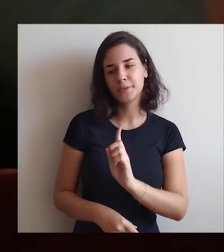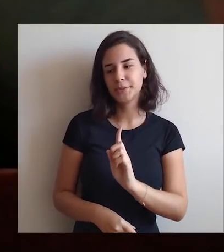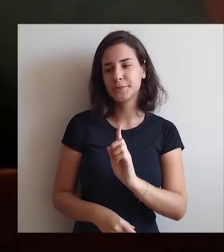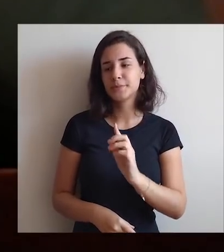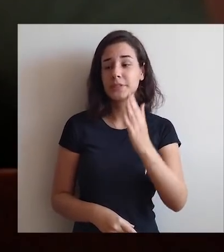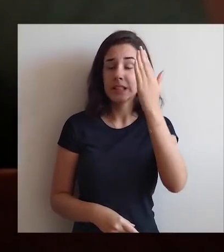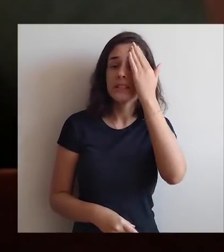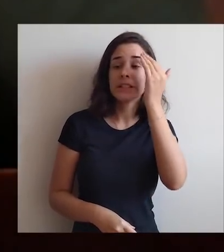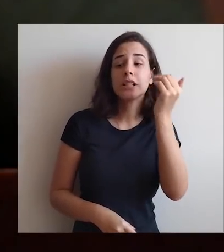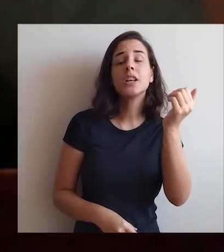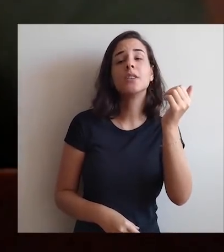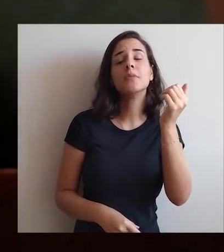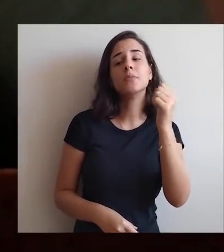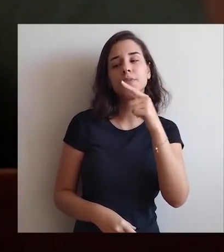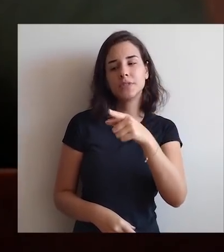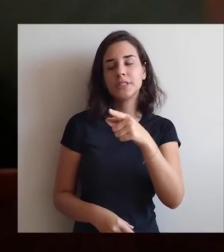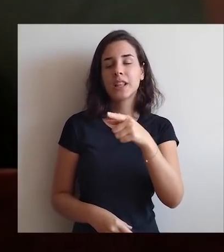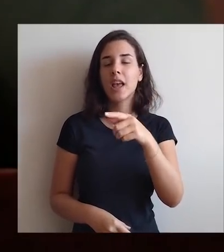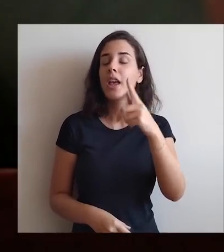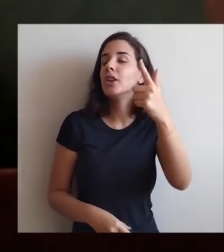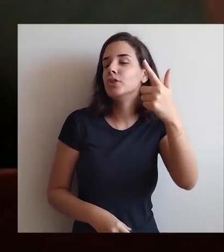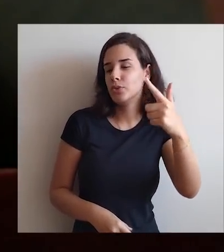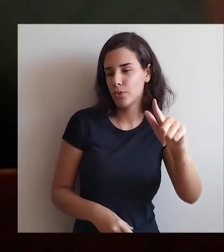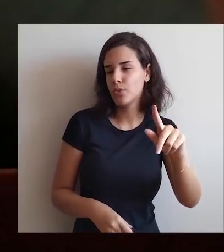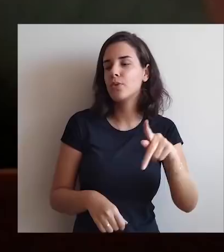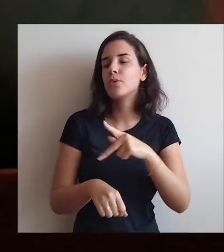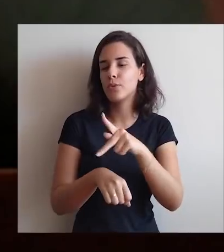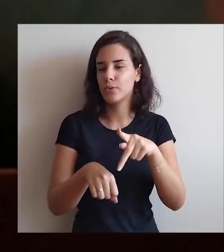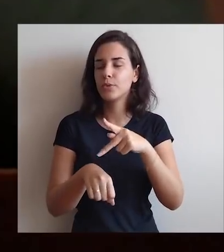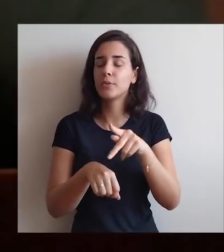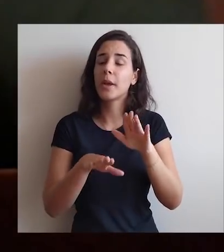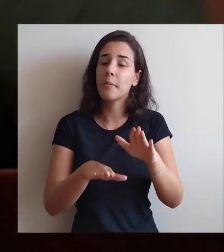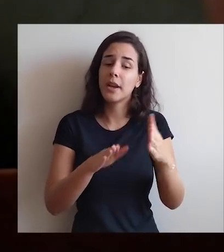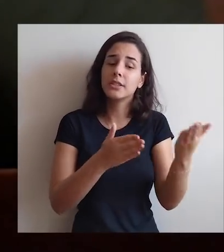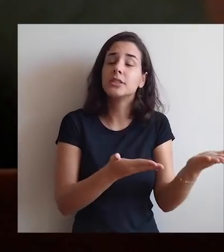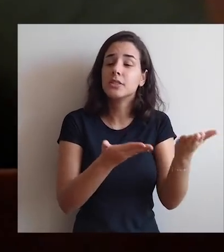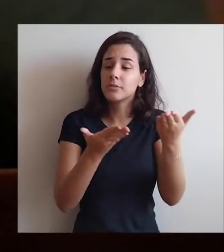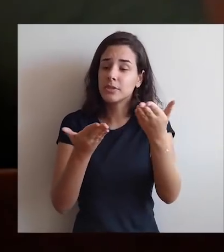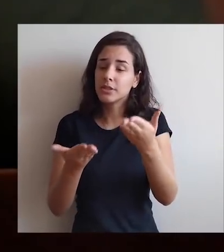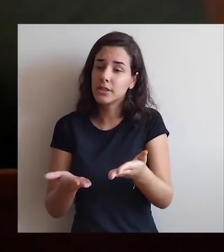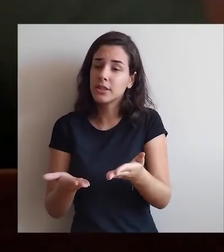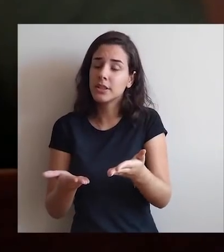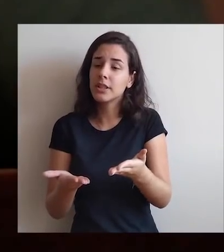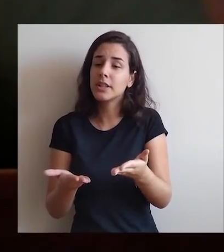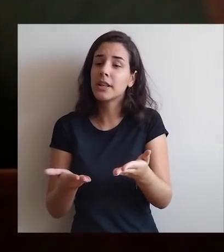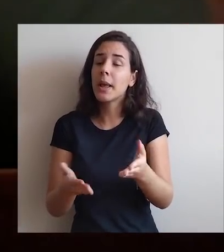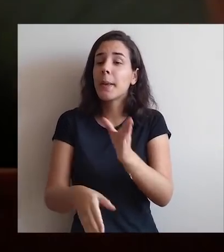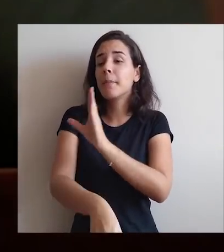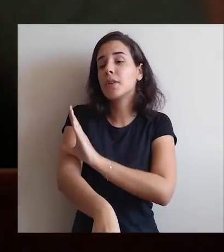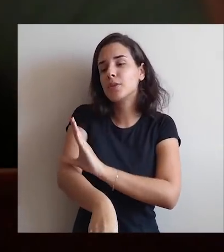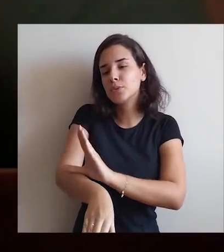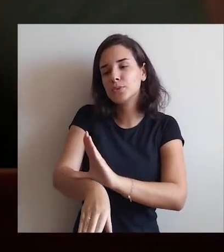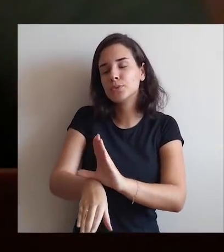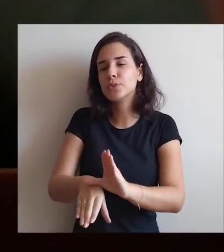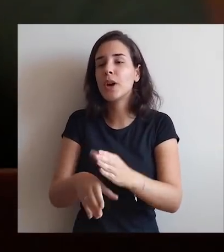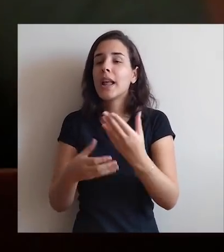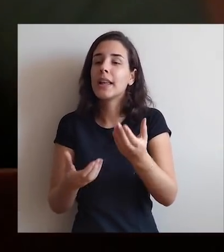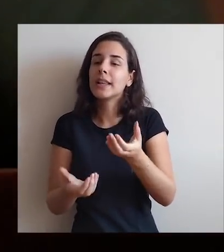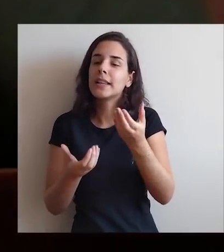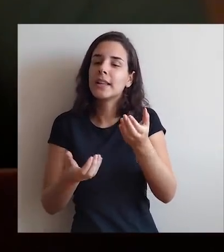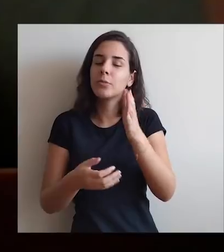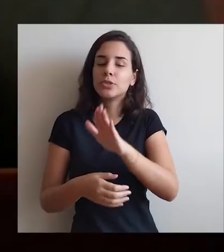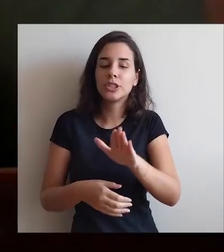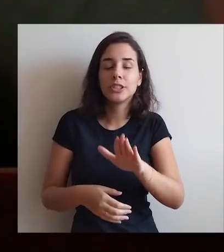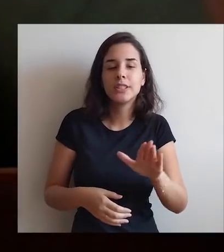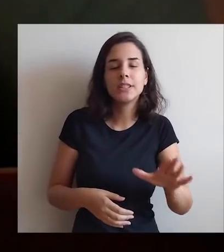mim: "Nós sabemos que você não é muçulmano. Sabemos que você é um estrangeiro, nós o